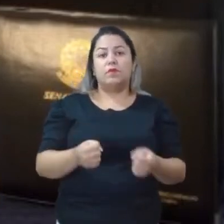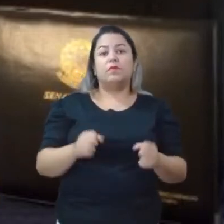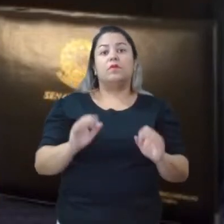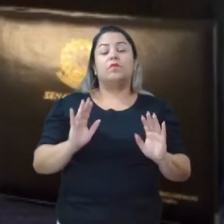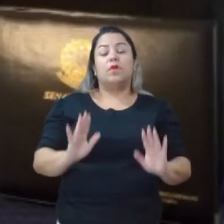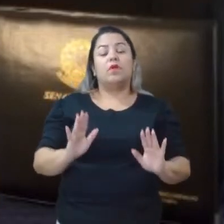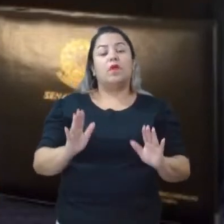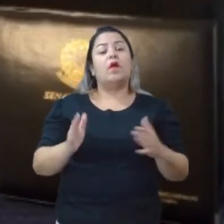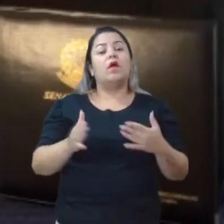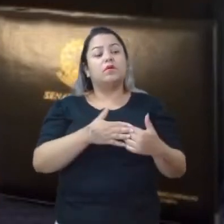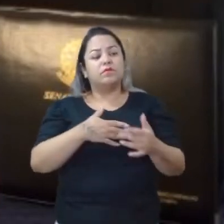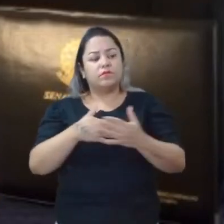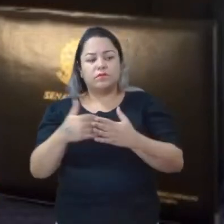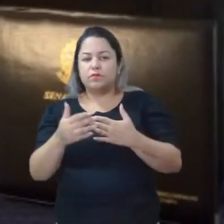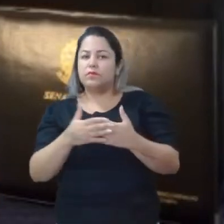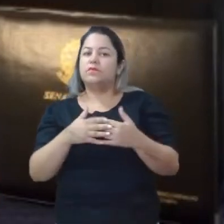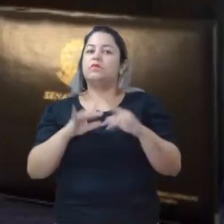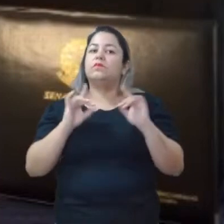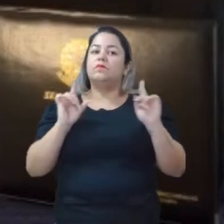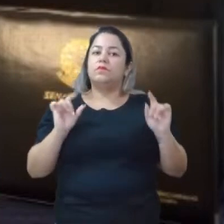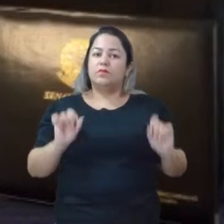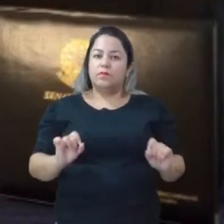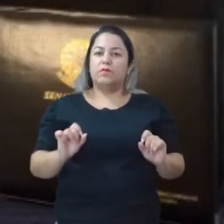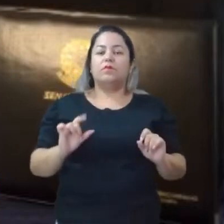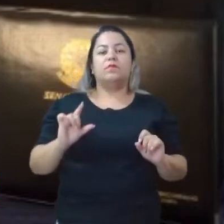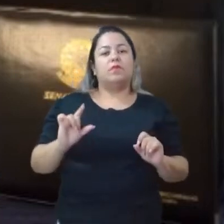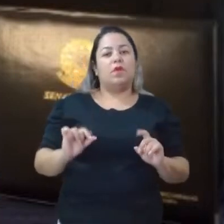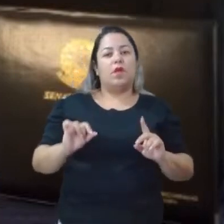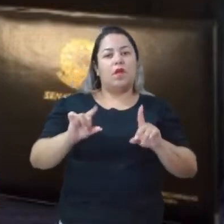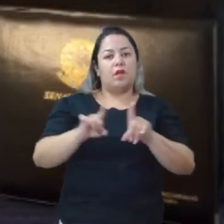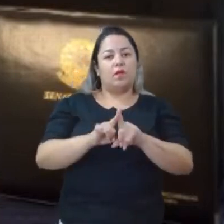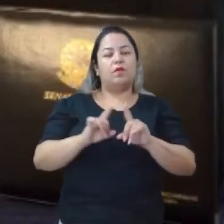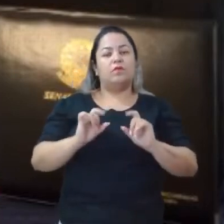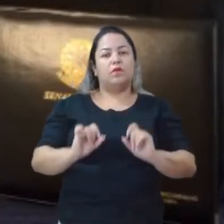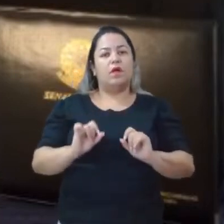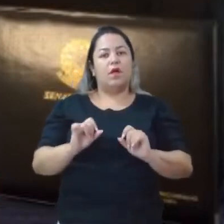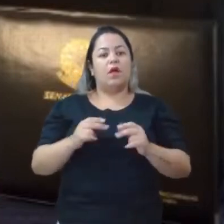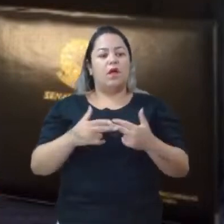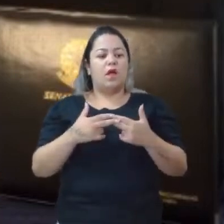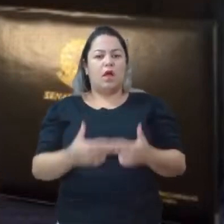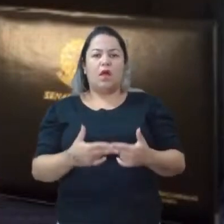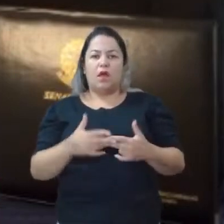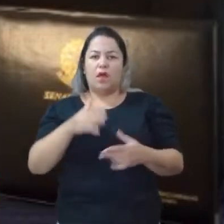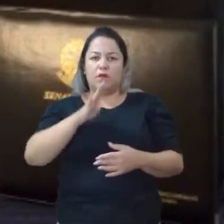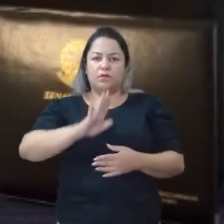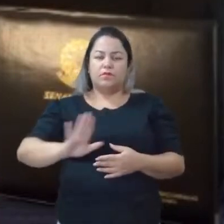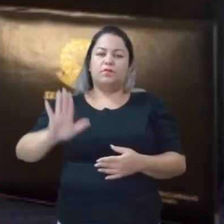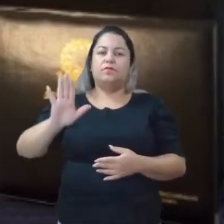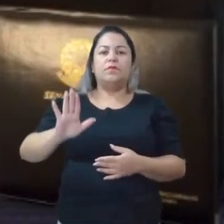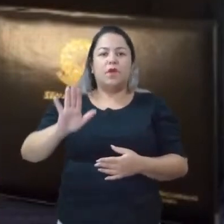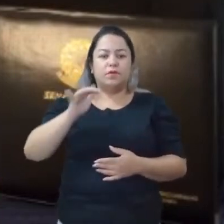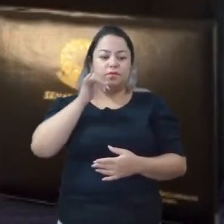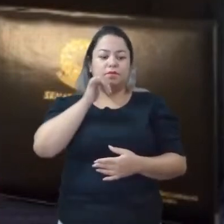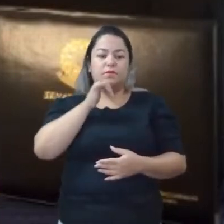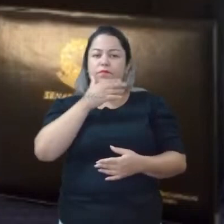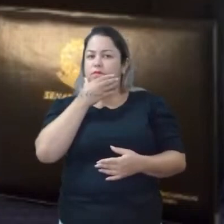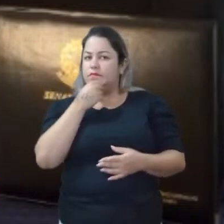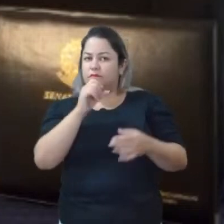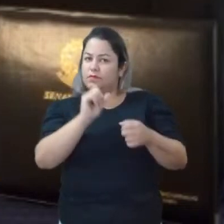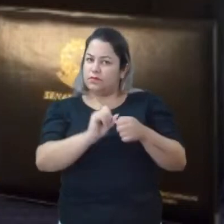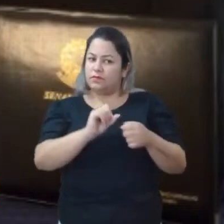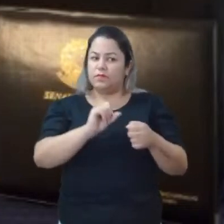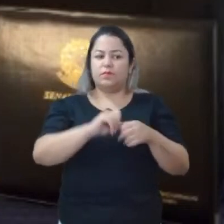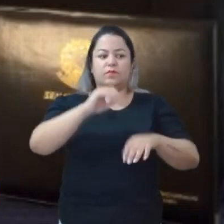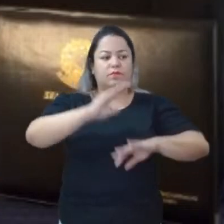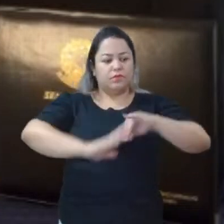esse tipo de prática e menos tolerância a candidatos que praticam esse tipo